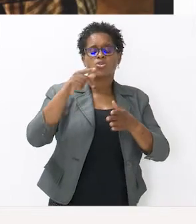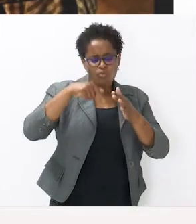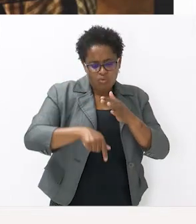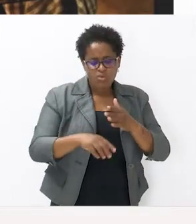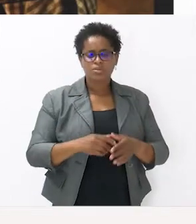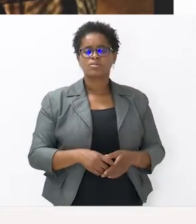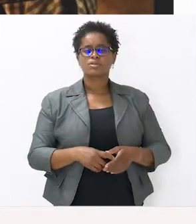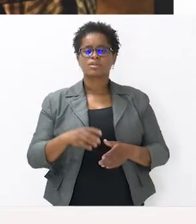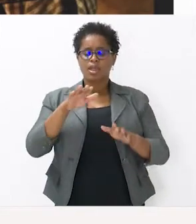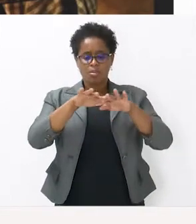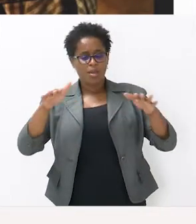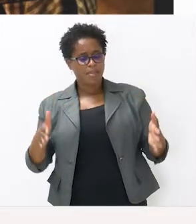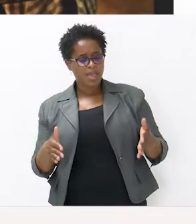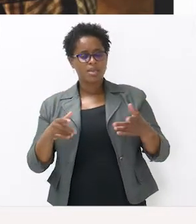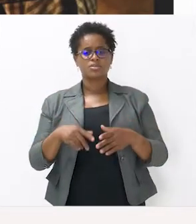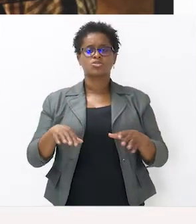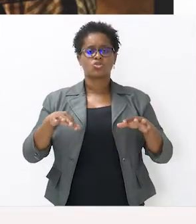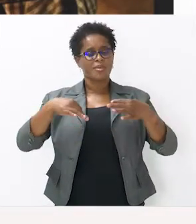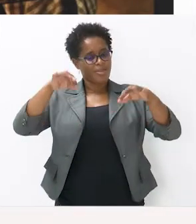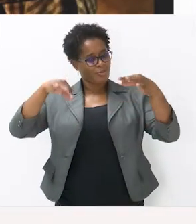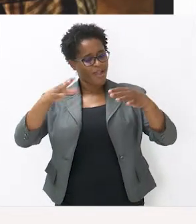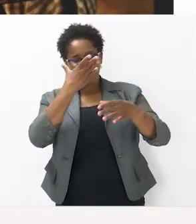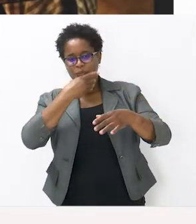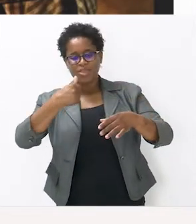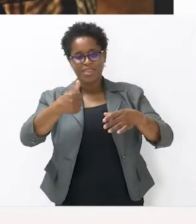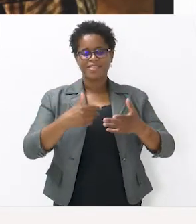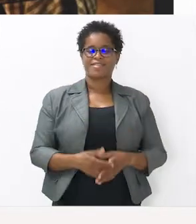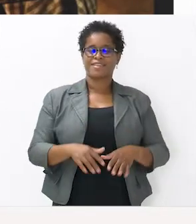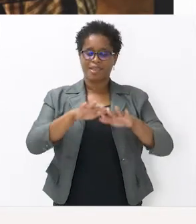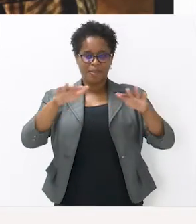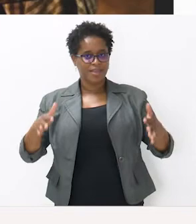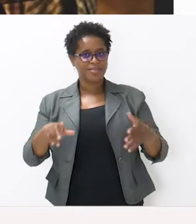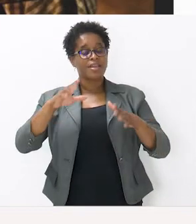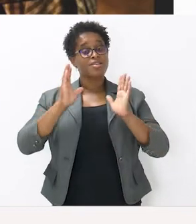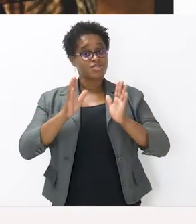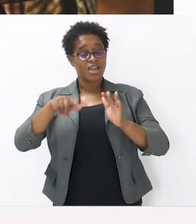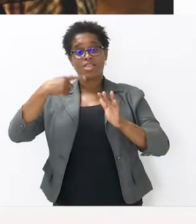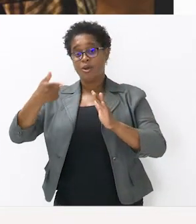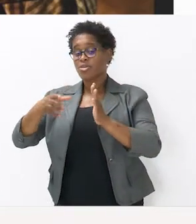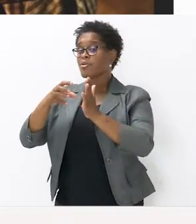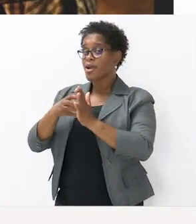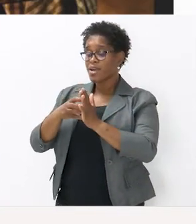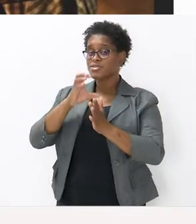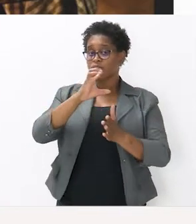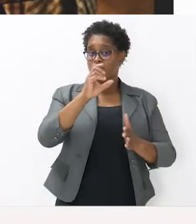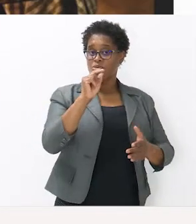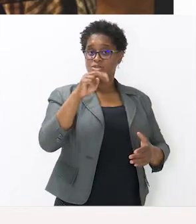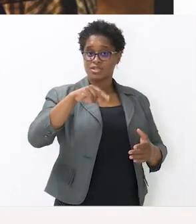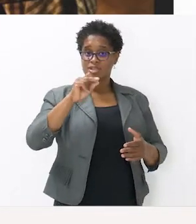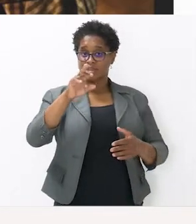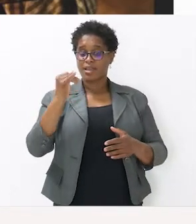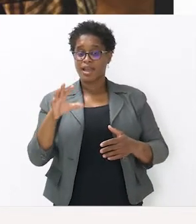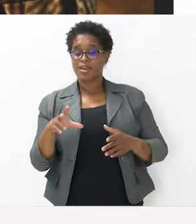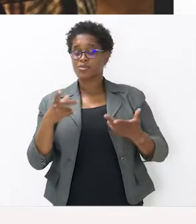bandeiras, temos uma mesa com uma toalha muito bonita, mas já na outra imagem o cenário é o